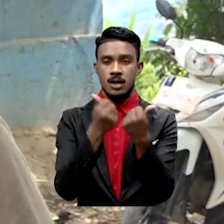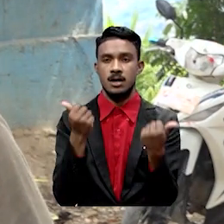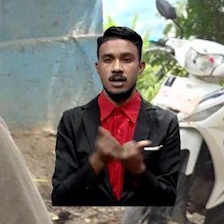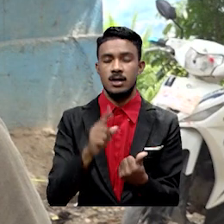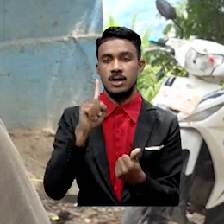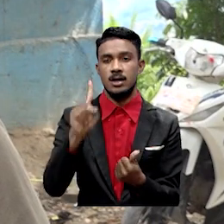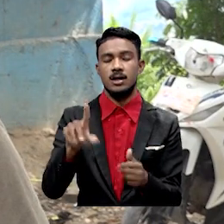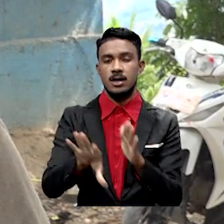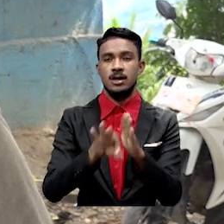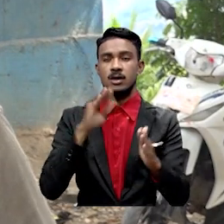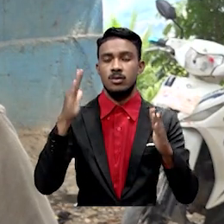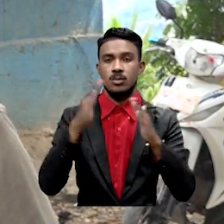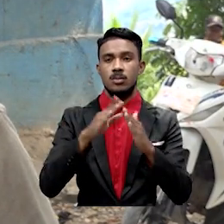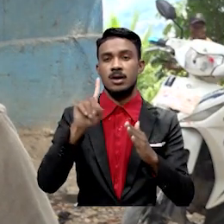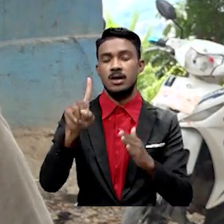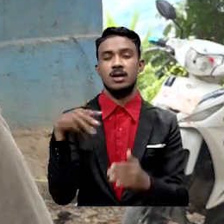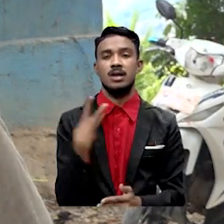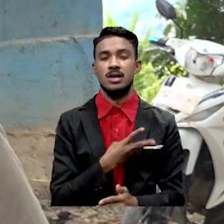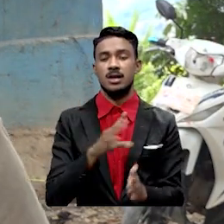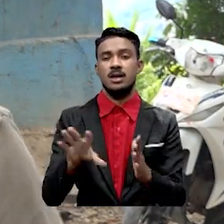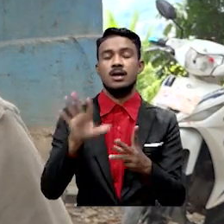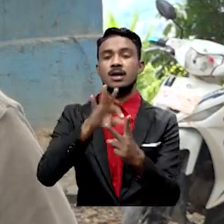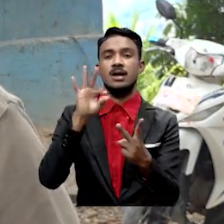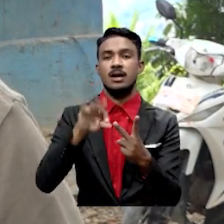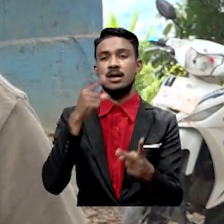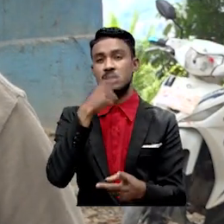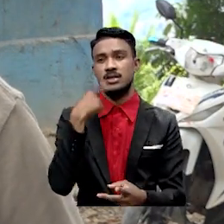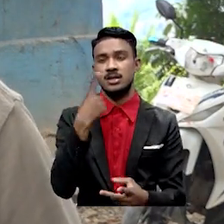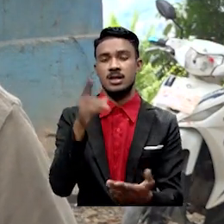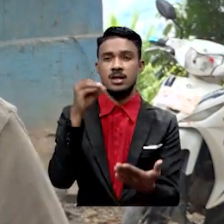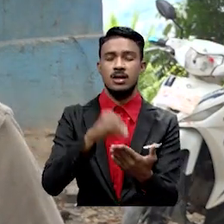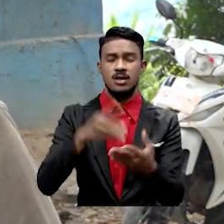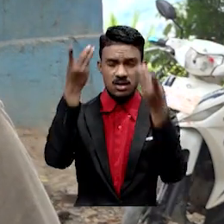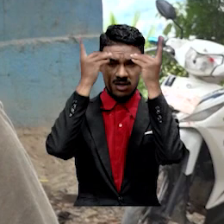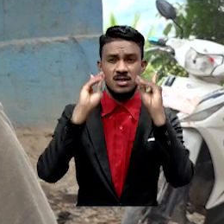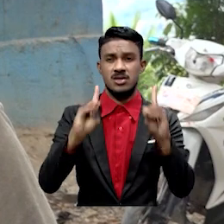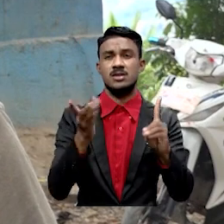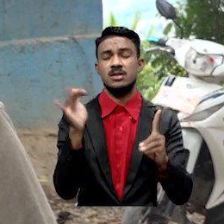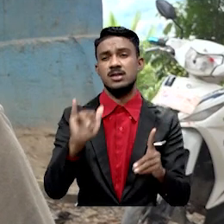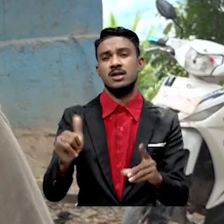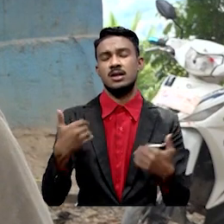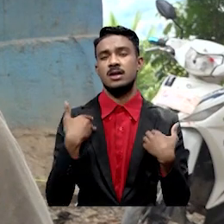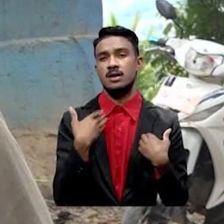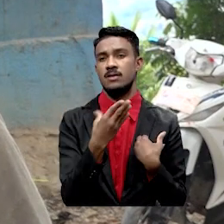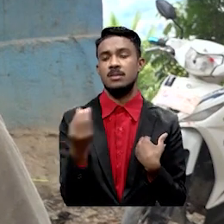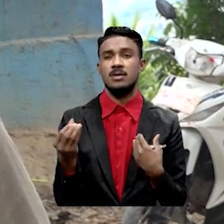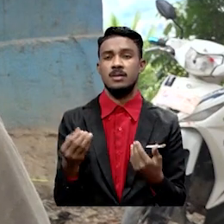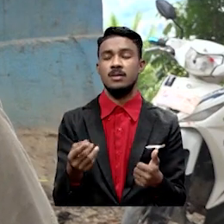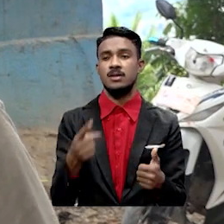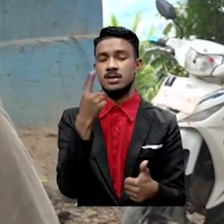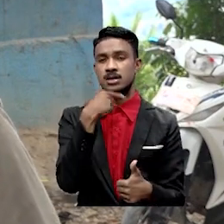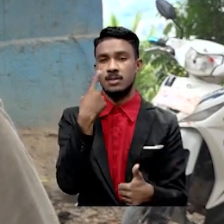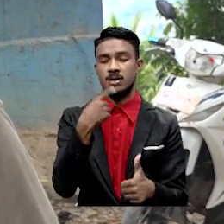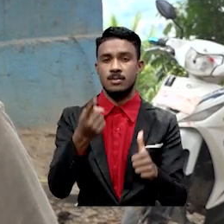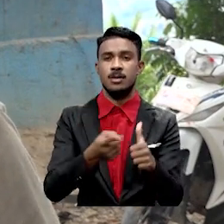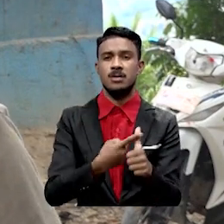ne awara ita tu hili se los los kala problema akor tahu mutu tu di zone iha sirna hirane ina be mo ulu problema ina ne ia